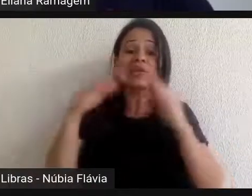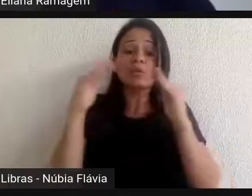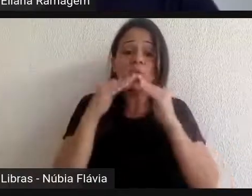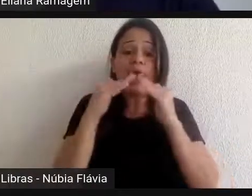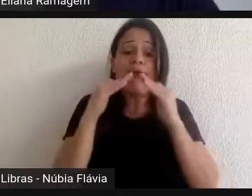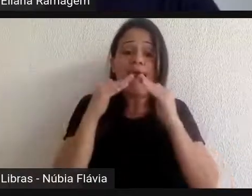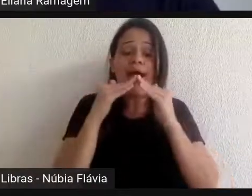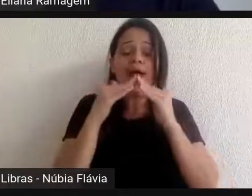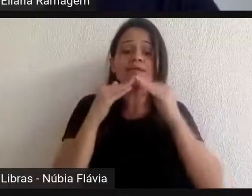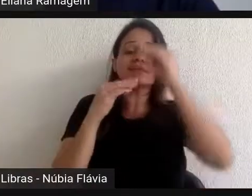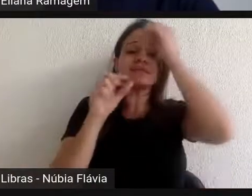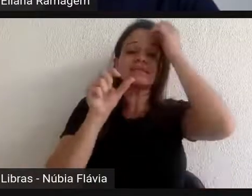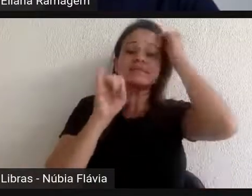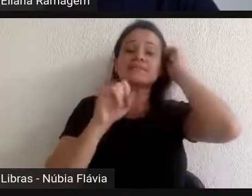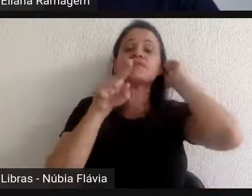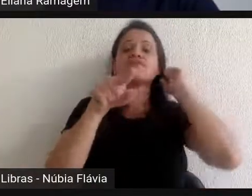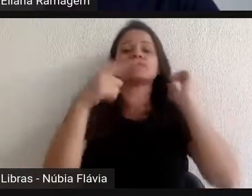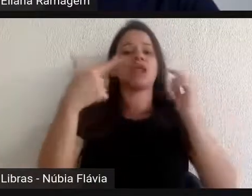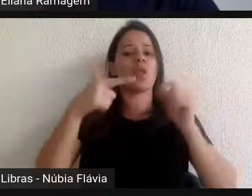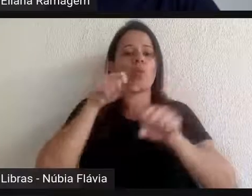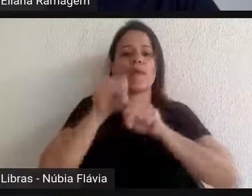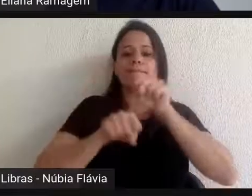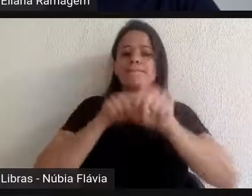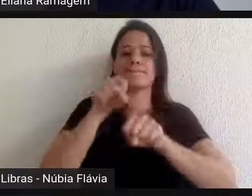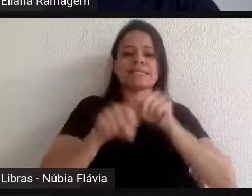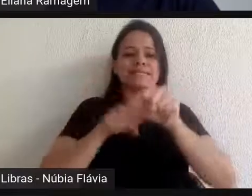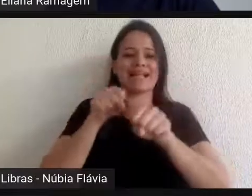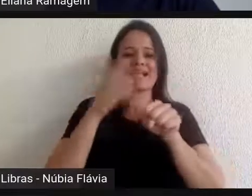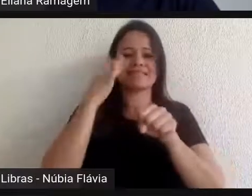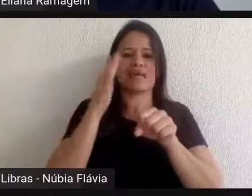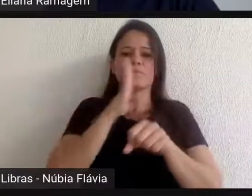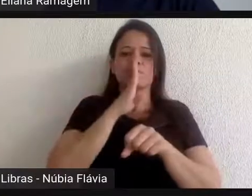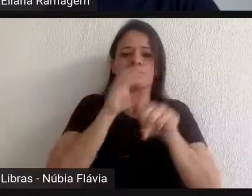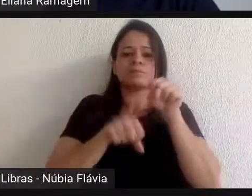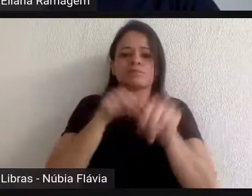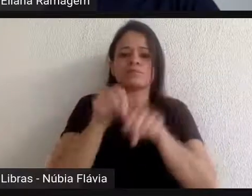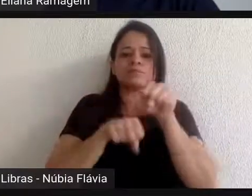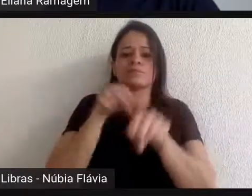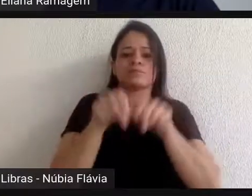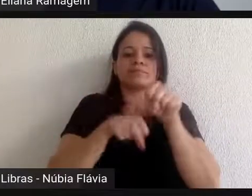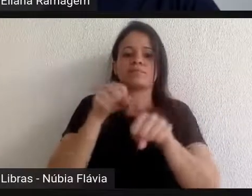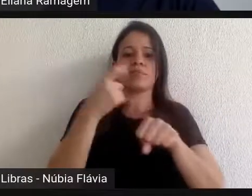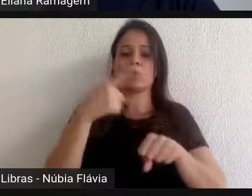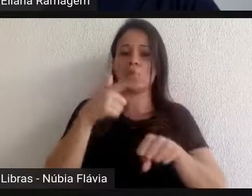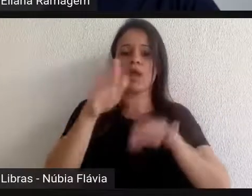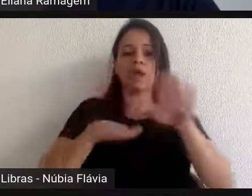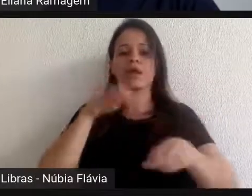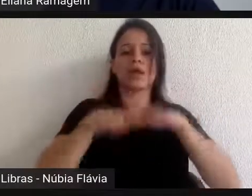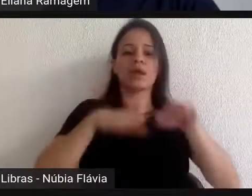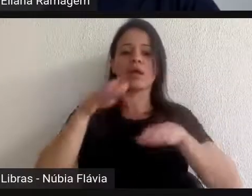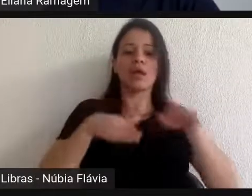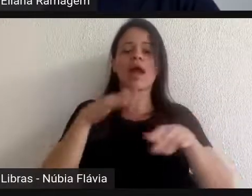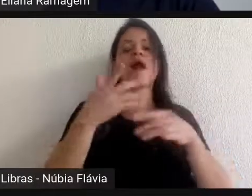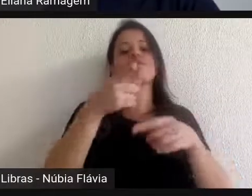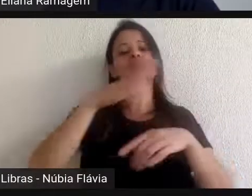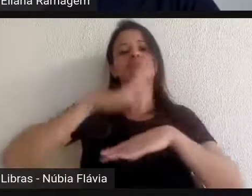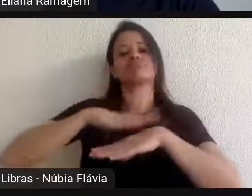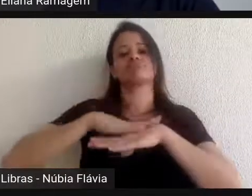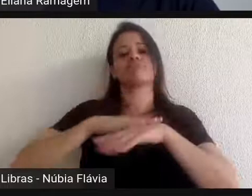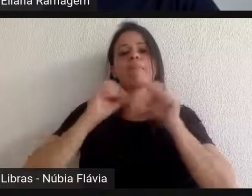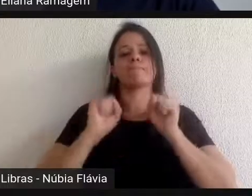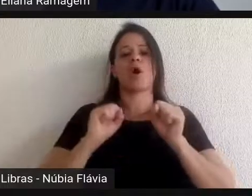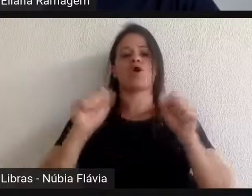se você não tiver uma bicicleta ergométrica ou não tiver uma esteira, você vai ter que adaptar essa